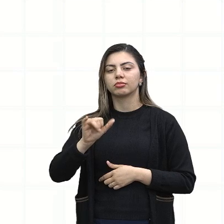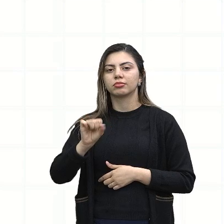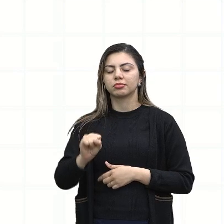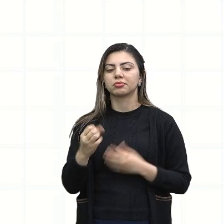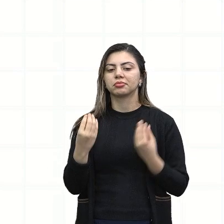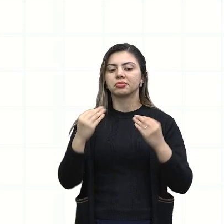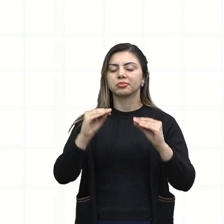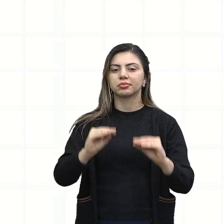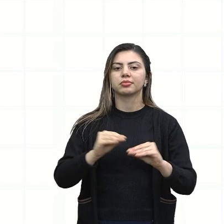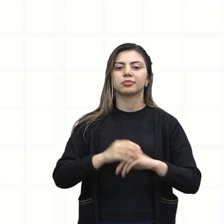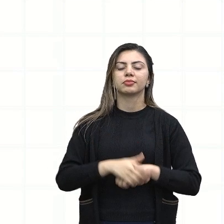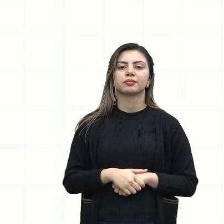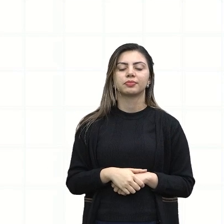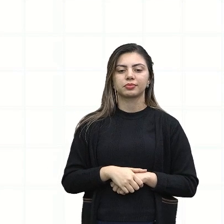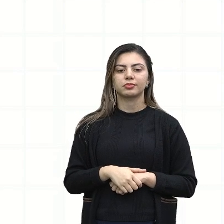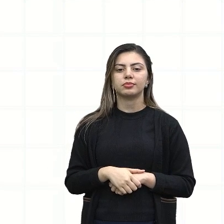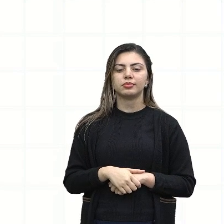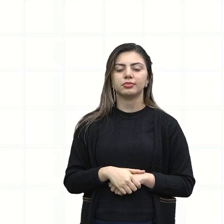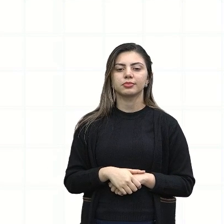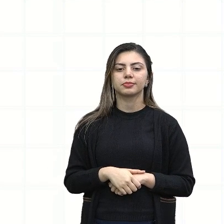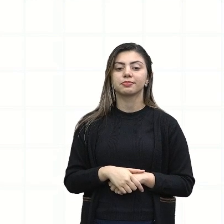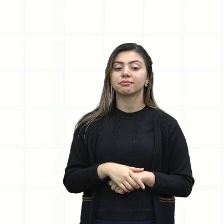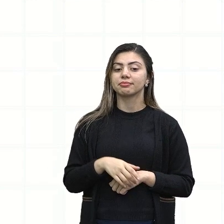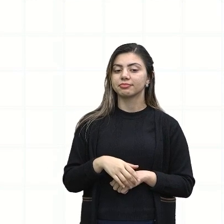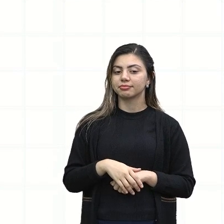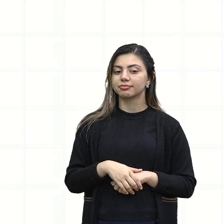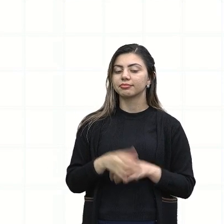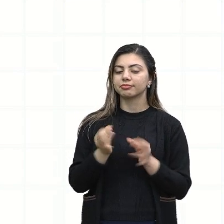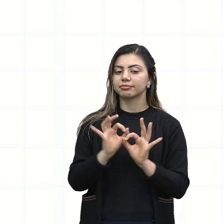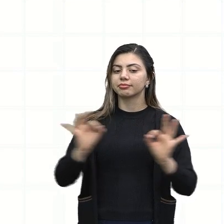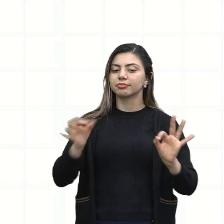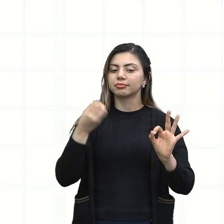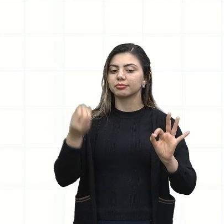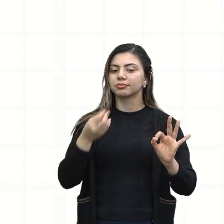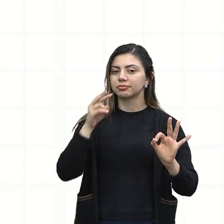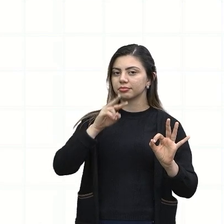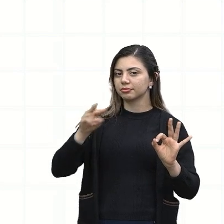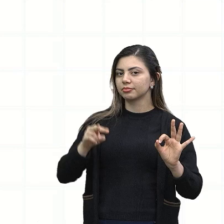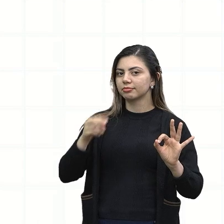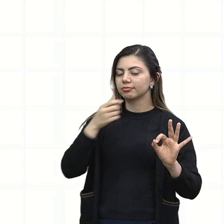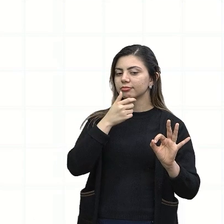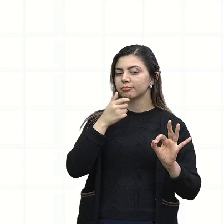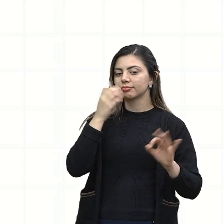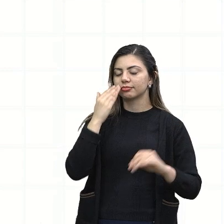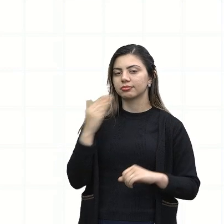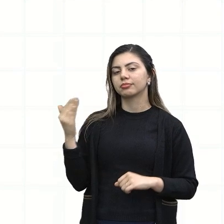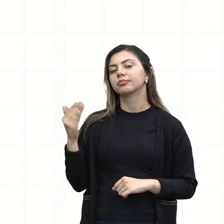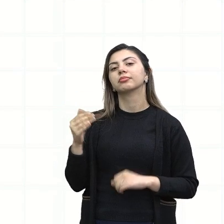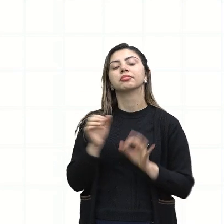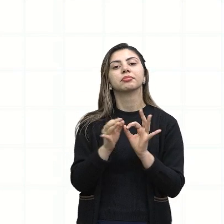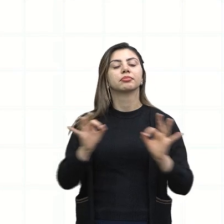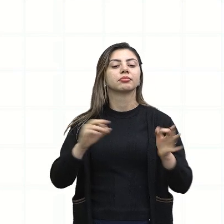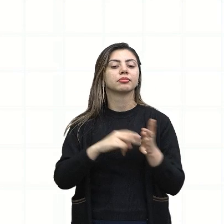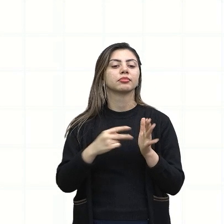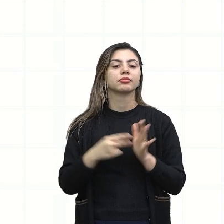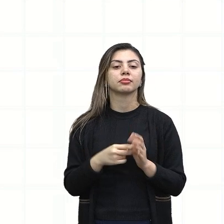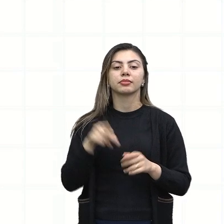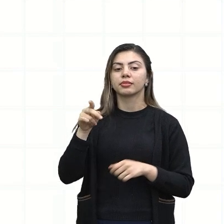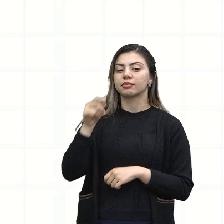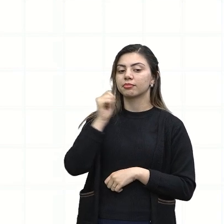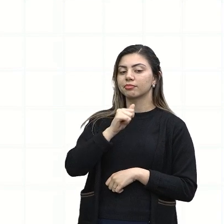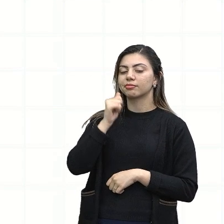Always. Ok? Dani always rides a bike. Ela sempre anda